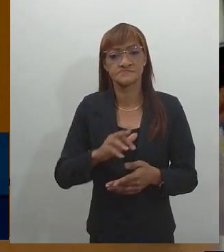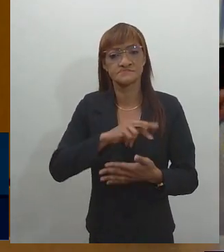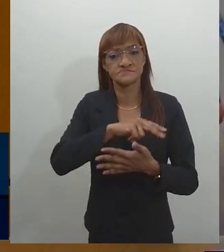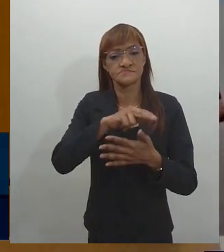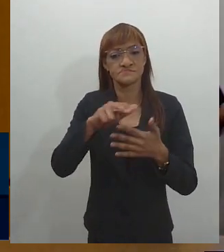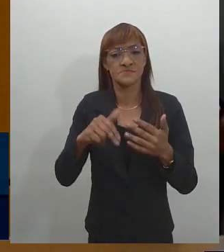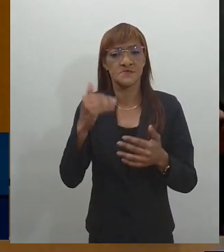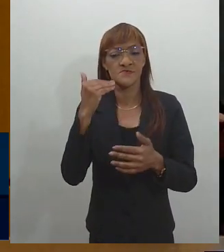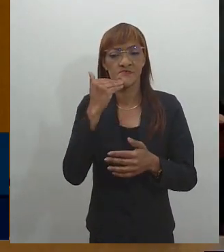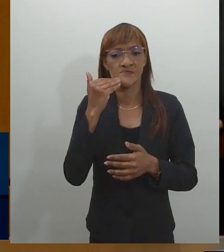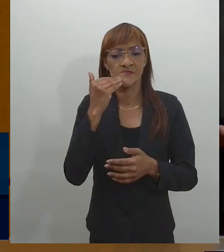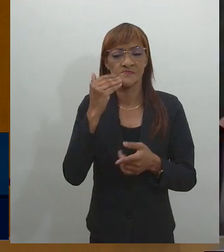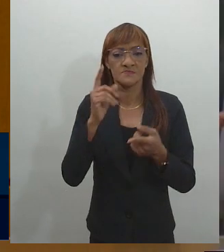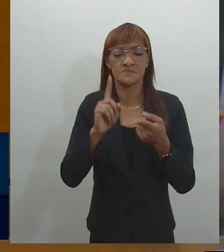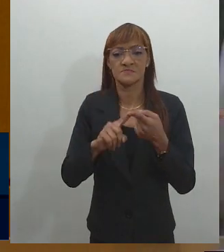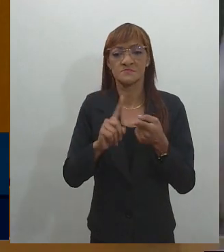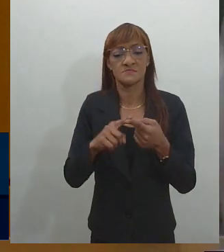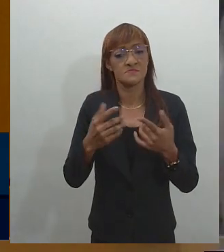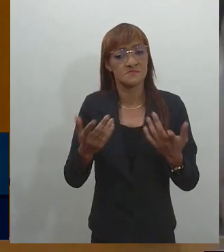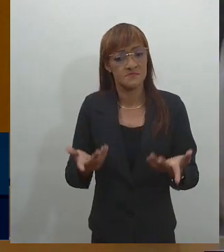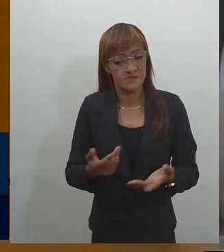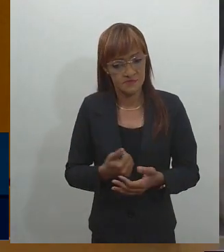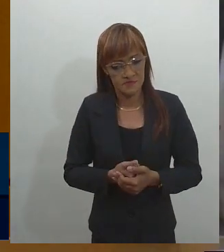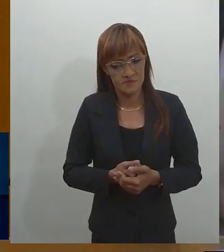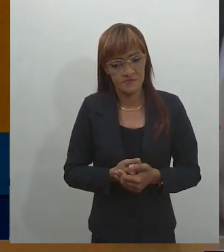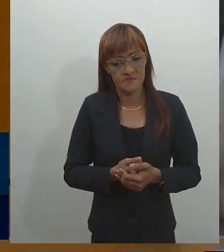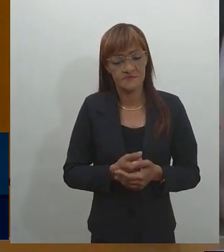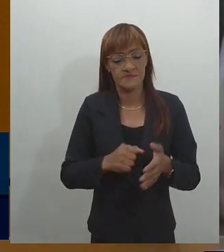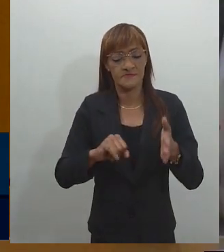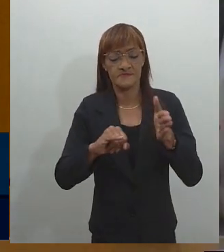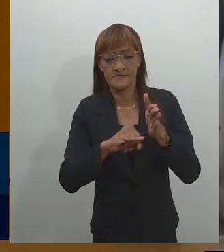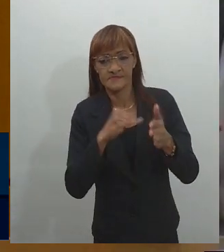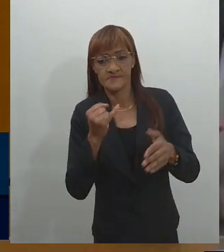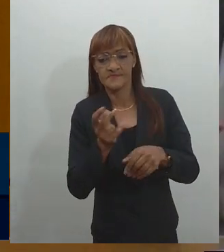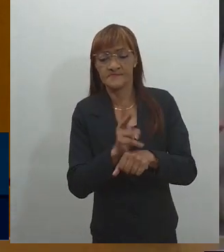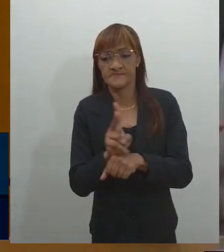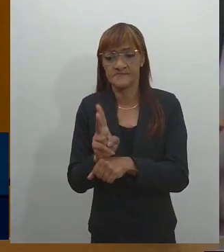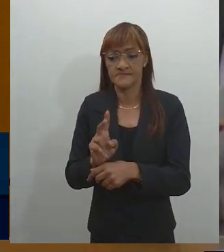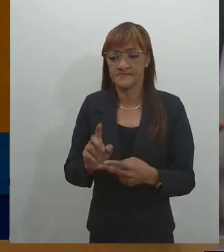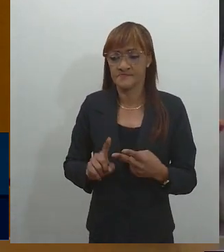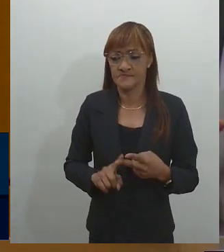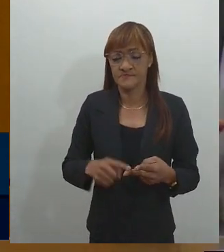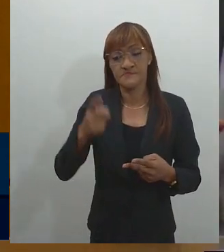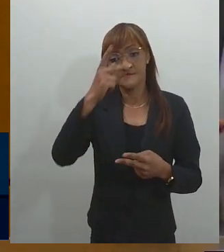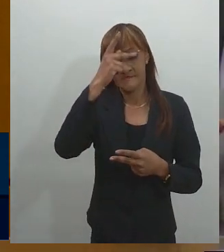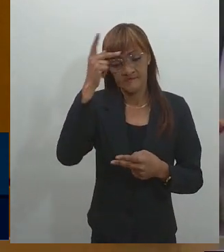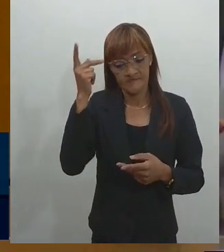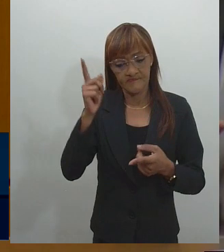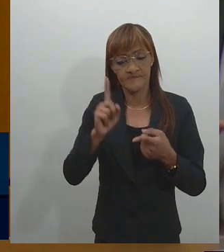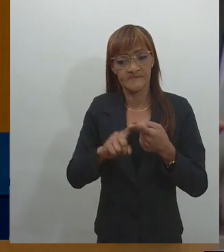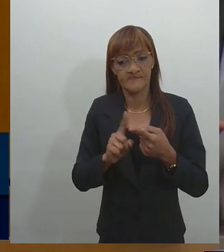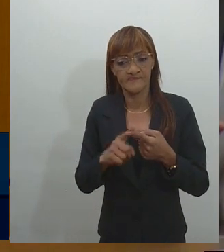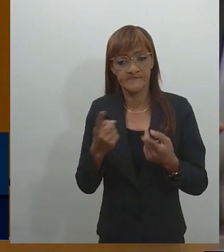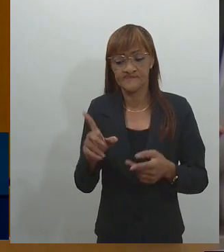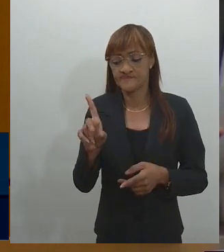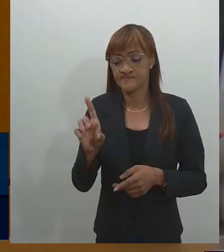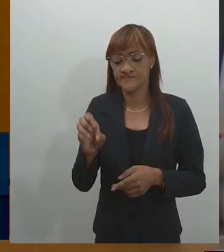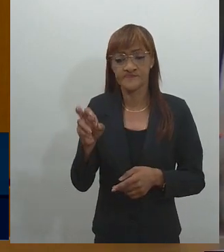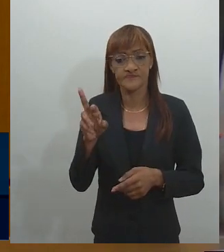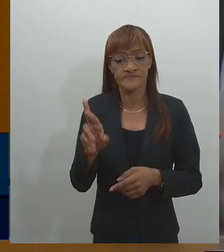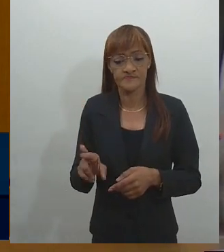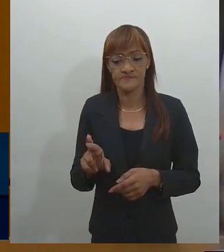o fiscal do contrato, as pessoas que estão à frente da Secretaria de Infraestrutura, do DR, tem que apertar mais a fiscalização.